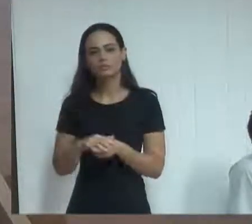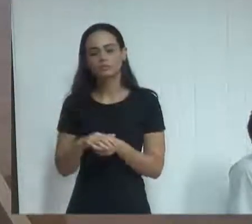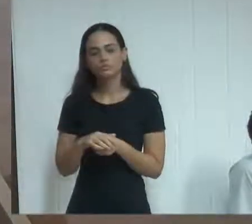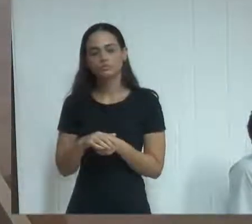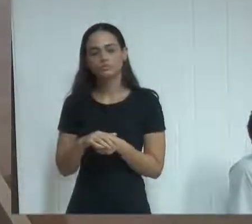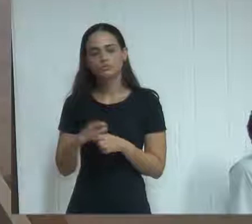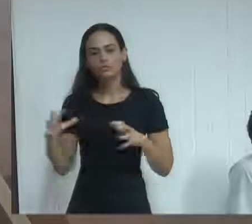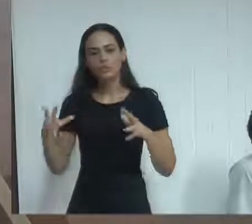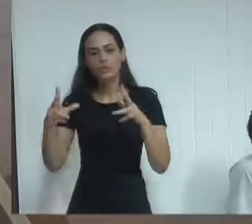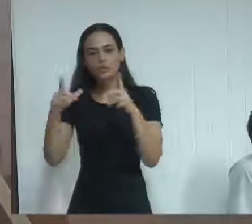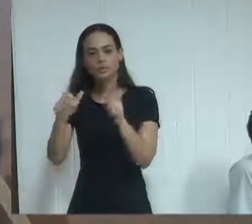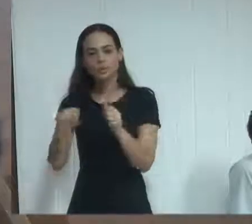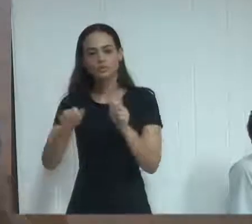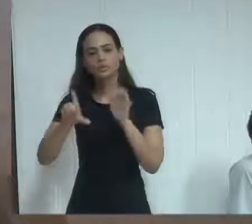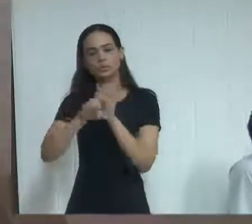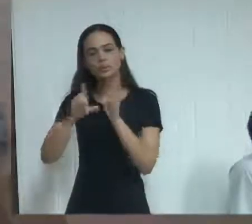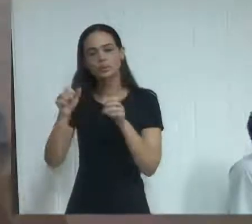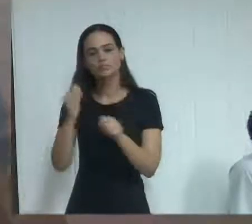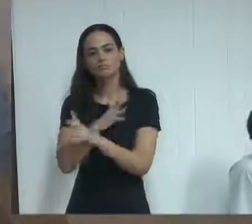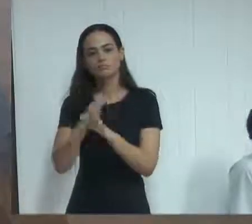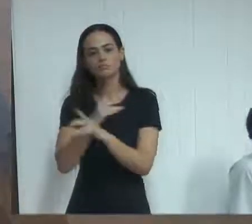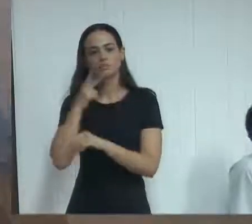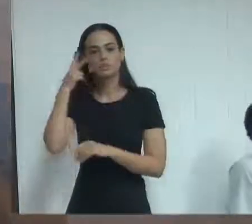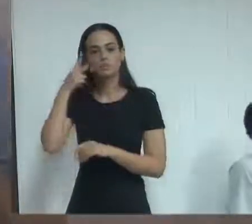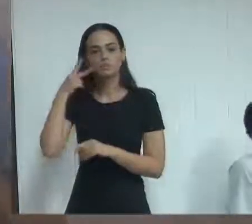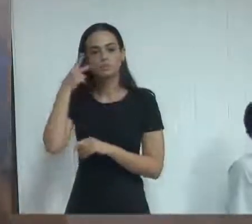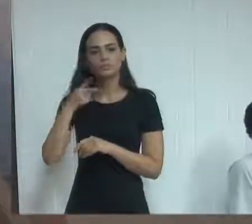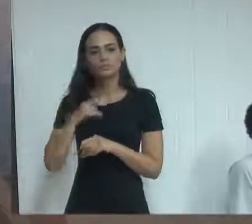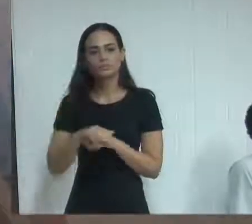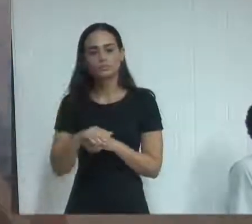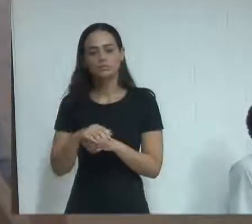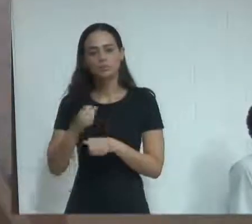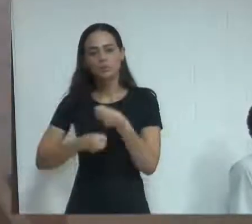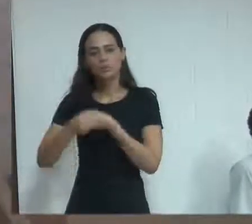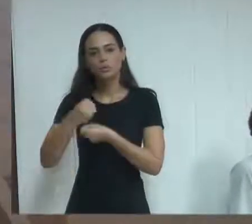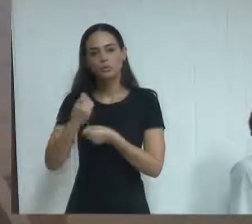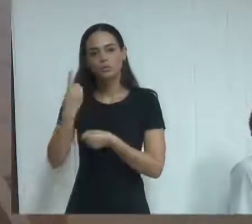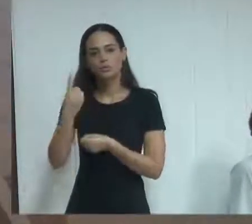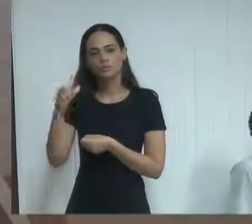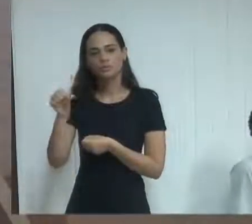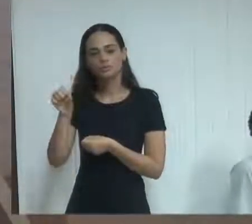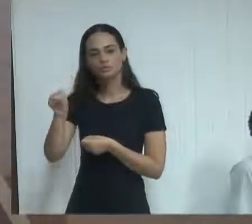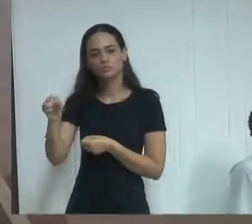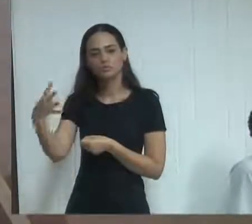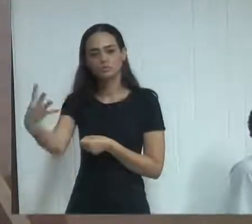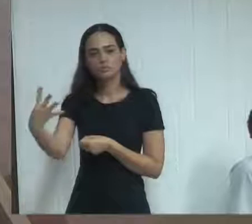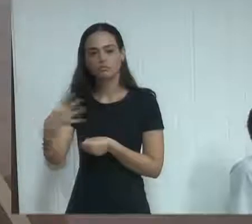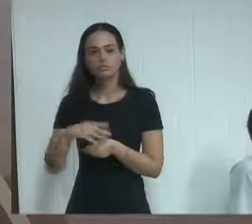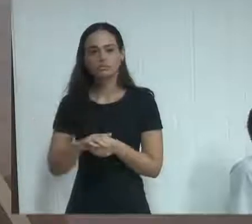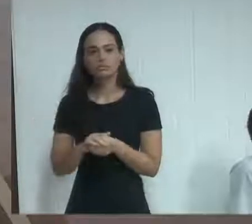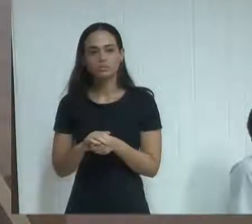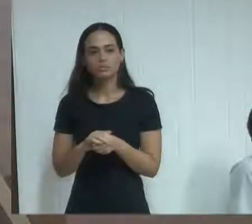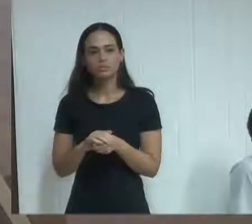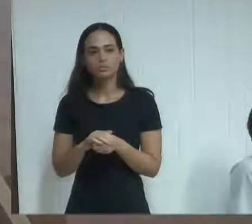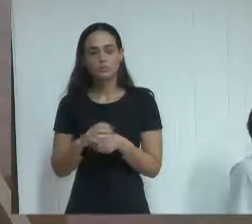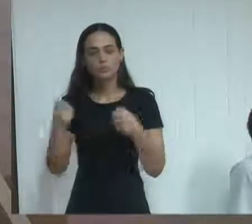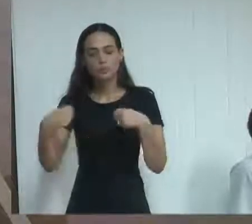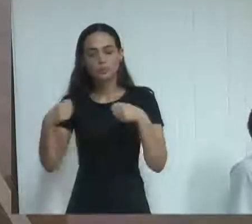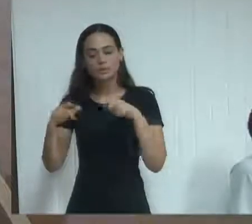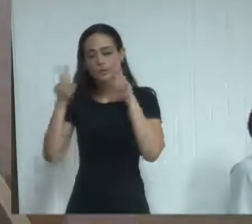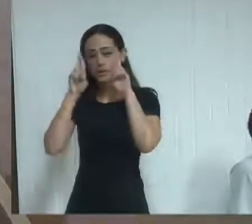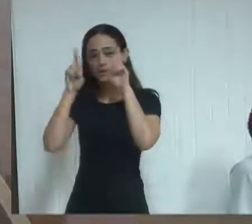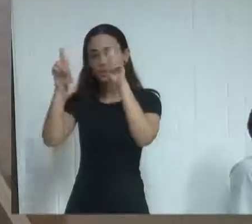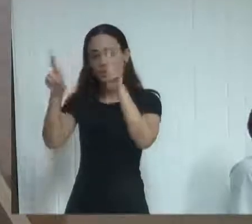da Lei Municipal 1246, de 28 de dezembro de 84, o Código Tributário Municipal, deverá observar o